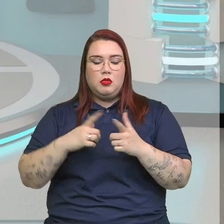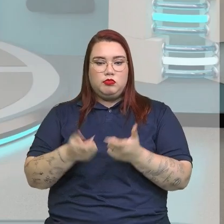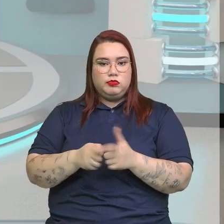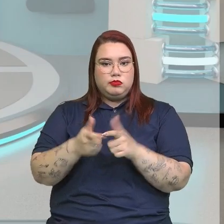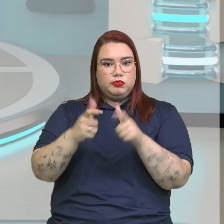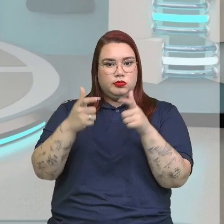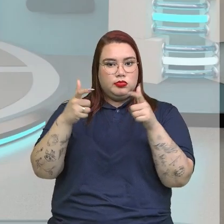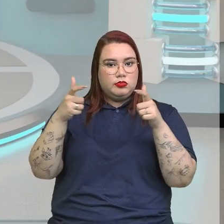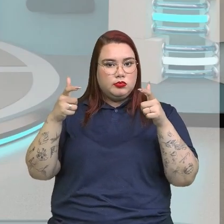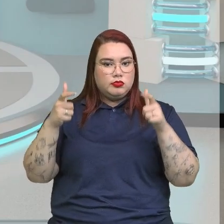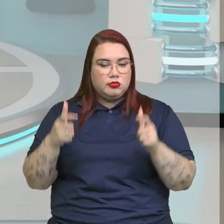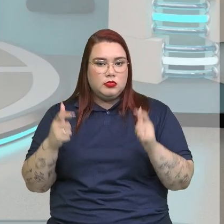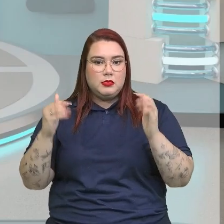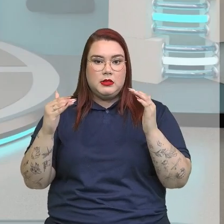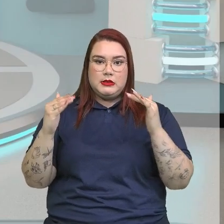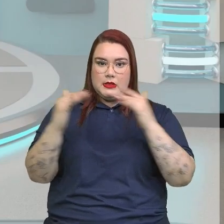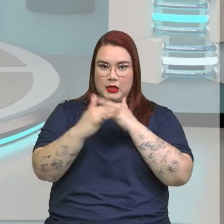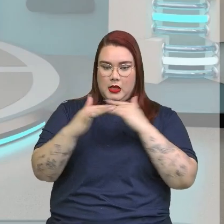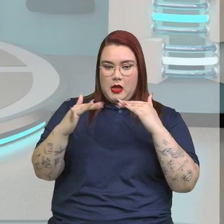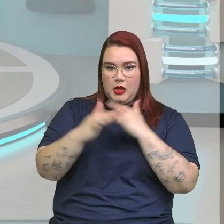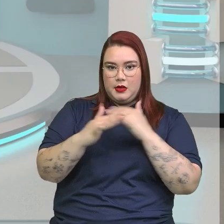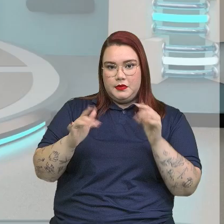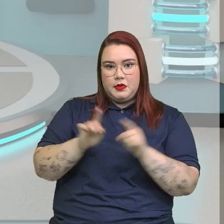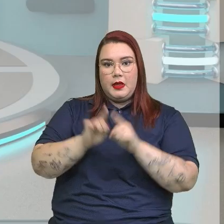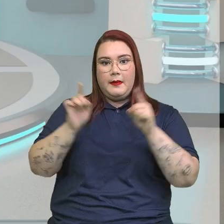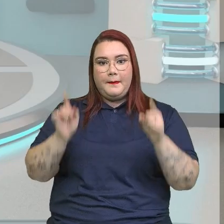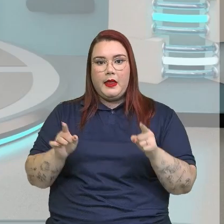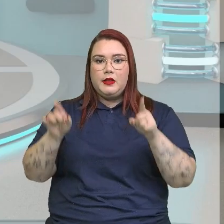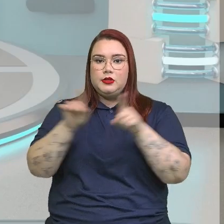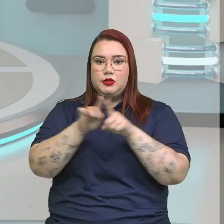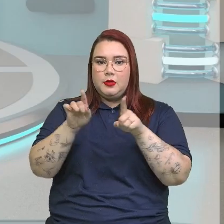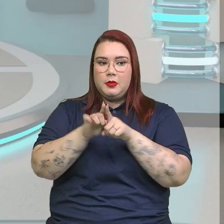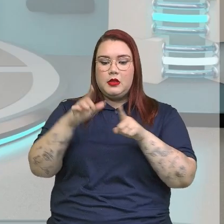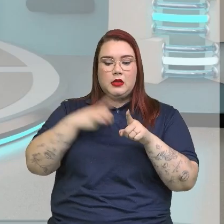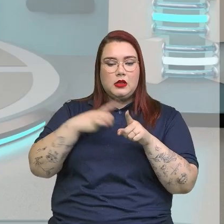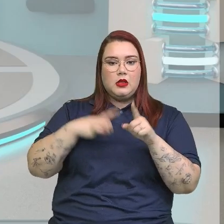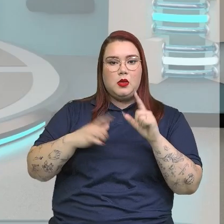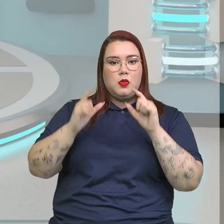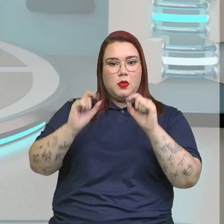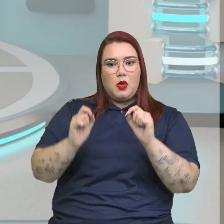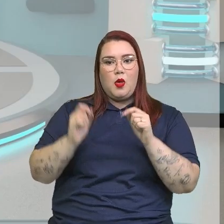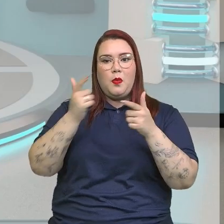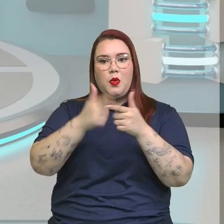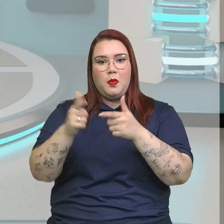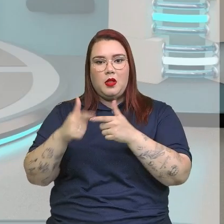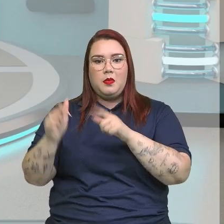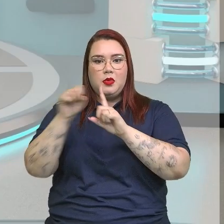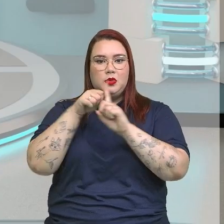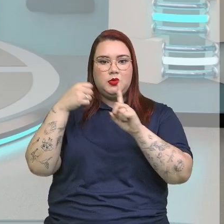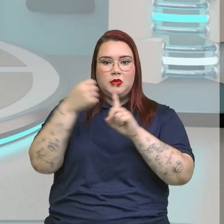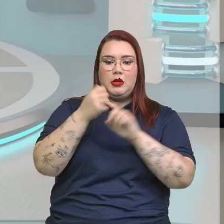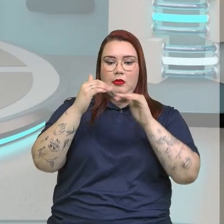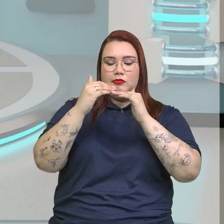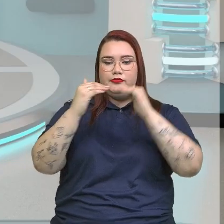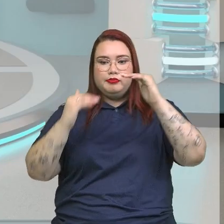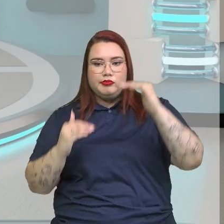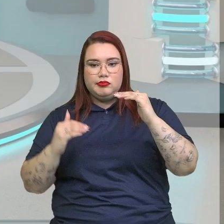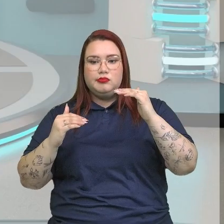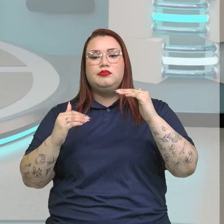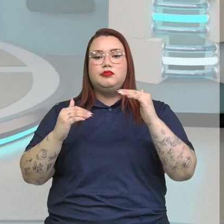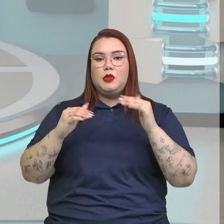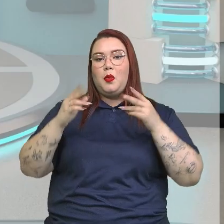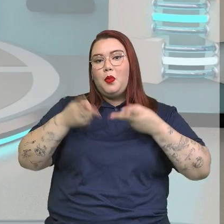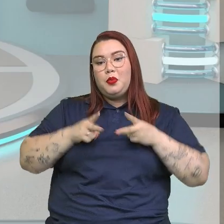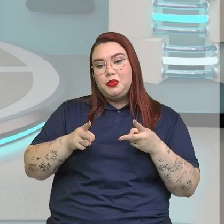de forma urbanística, mas que também mantém as suas desigualdades, mantém os seus problemas que já